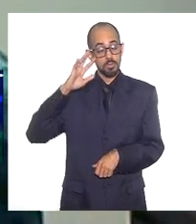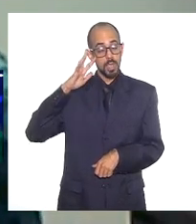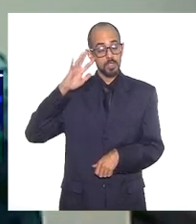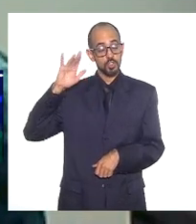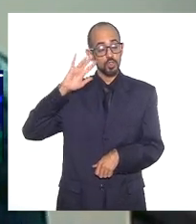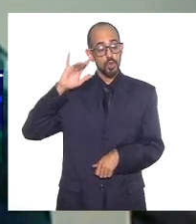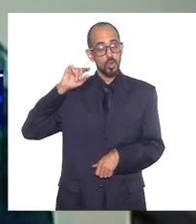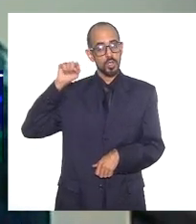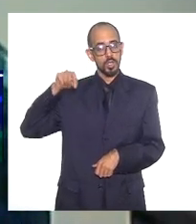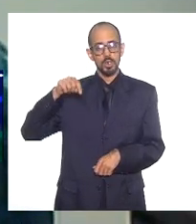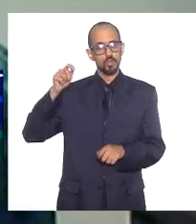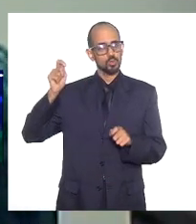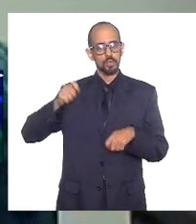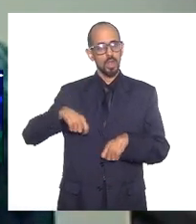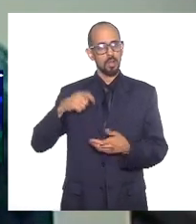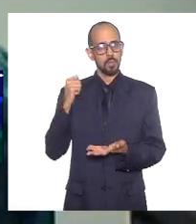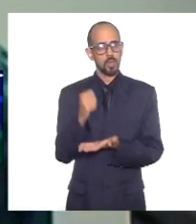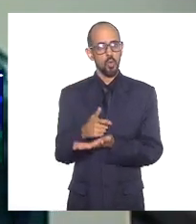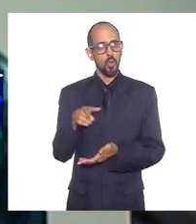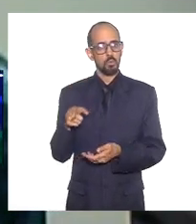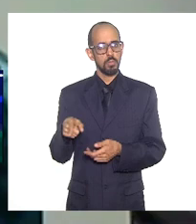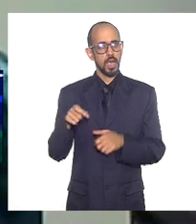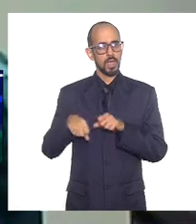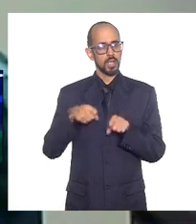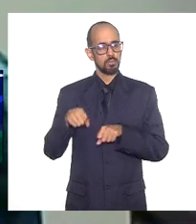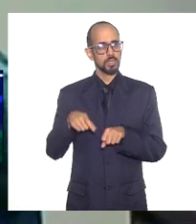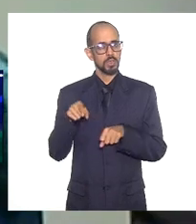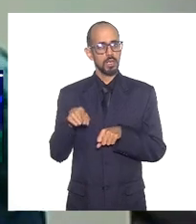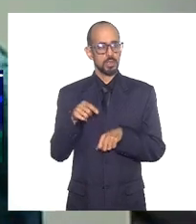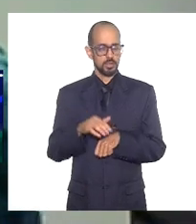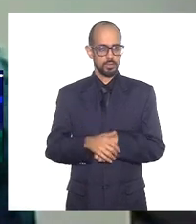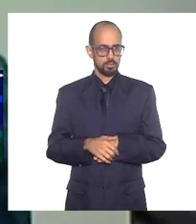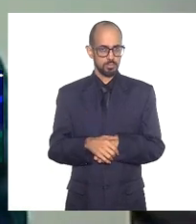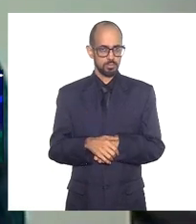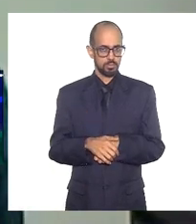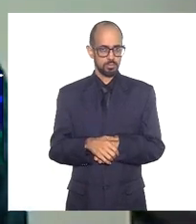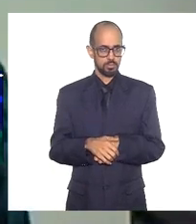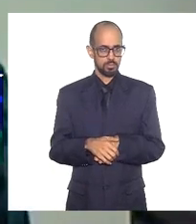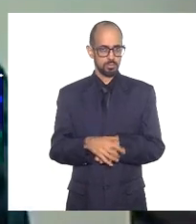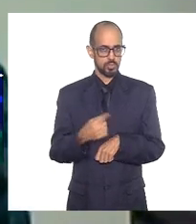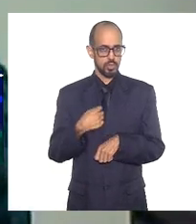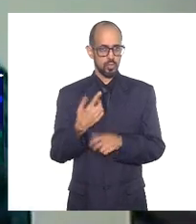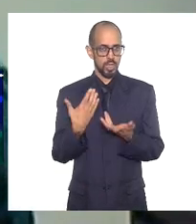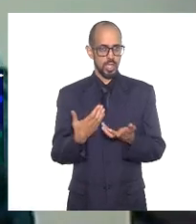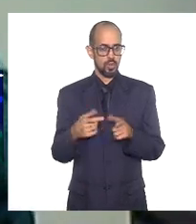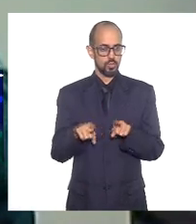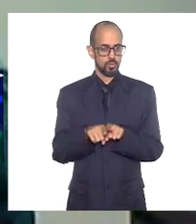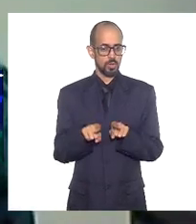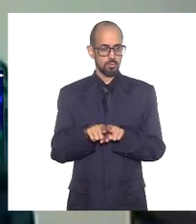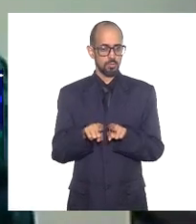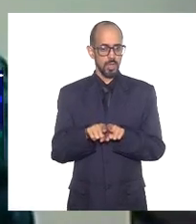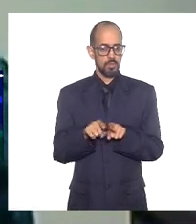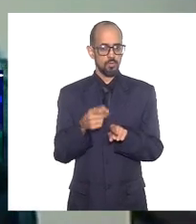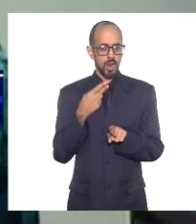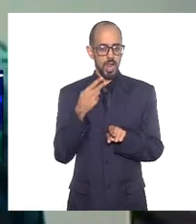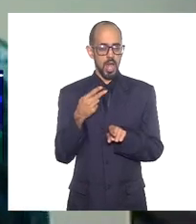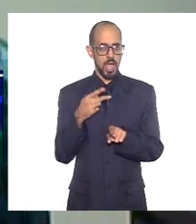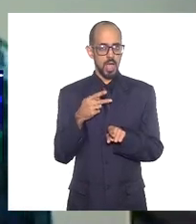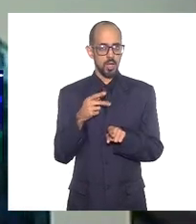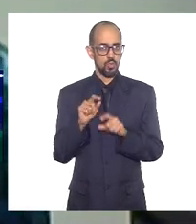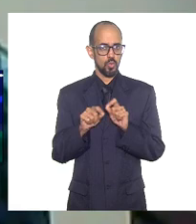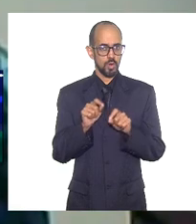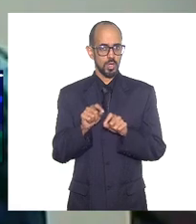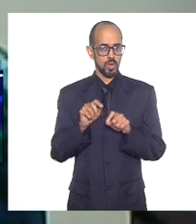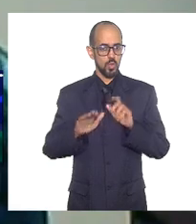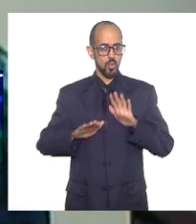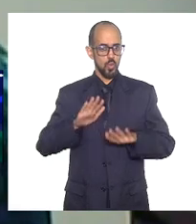jovem não teria condição de ter aquela bicicleta. E eu quero também destacar aqui o